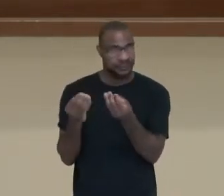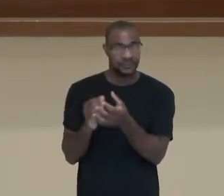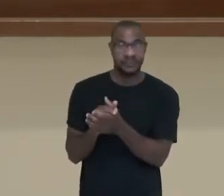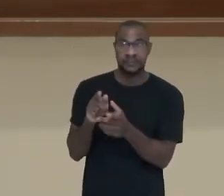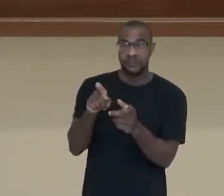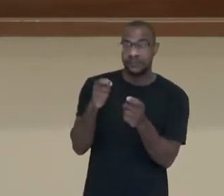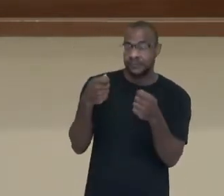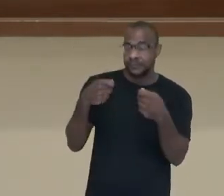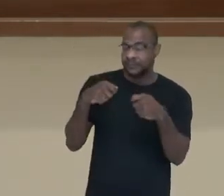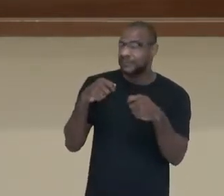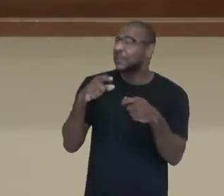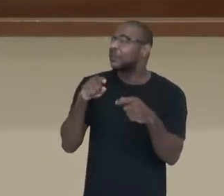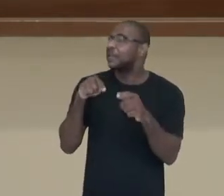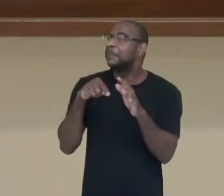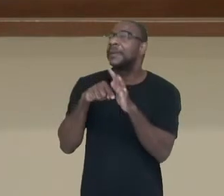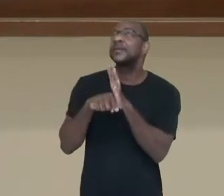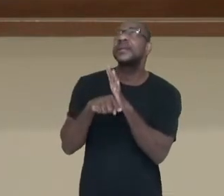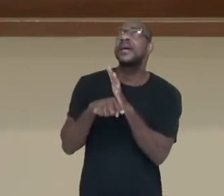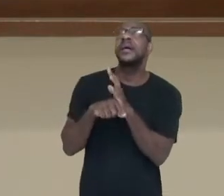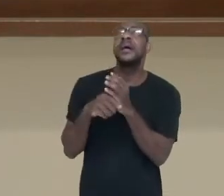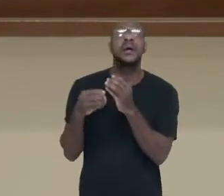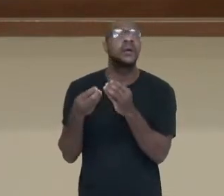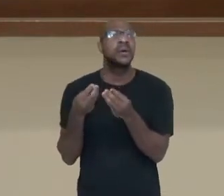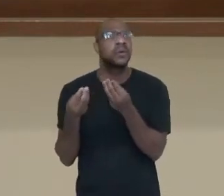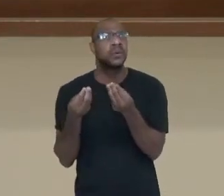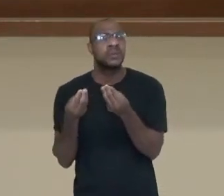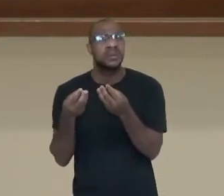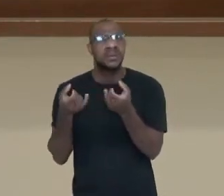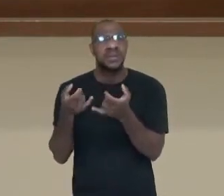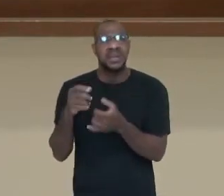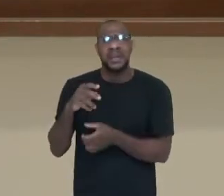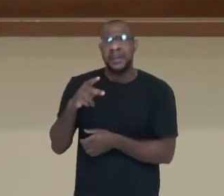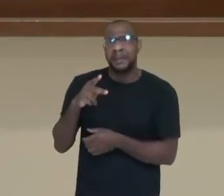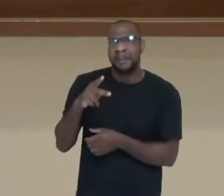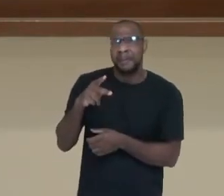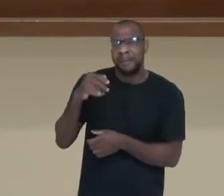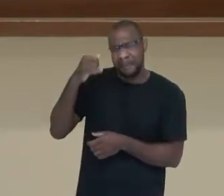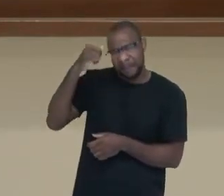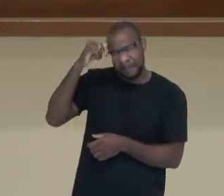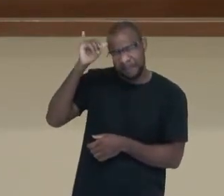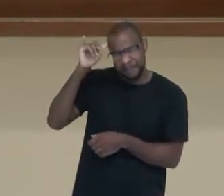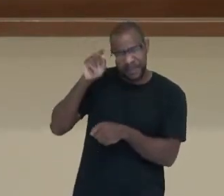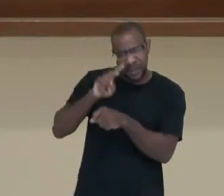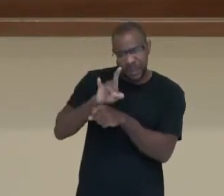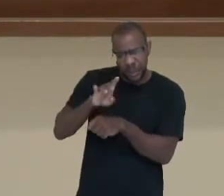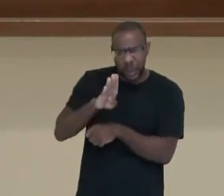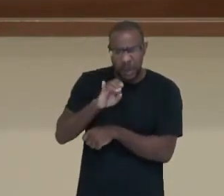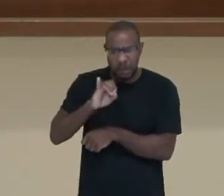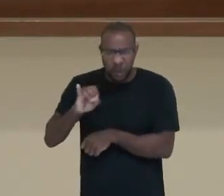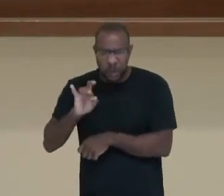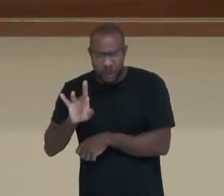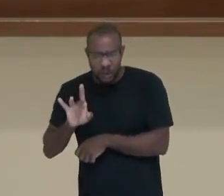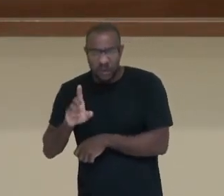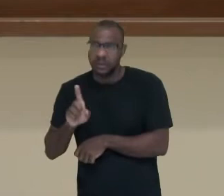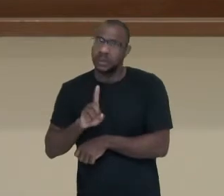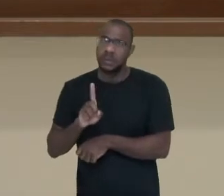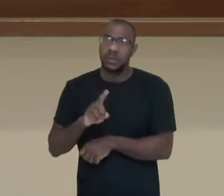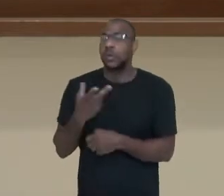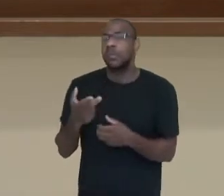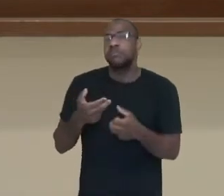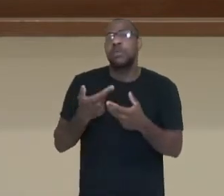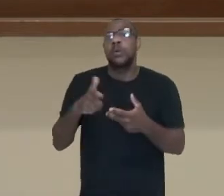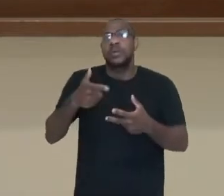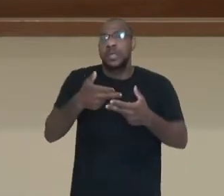deve se perguntar: quando falamos em pecuária, estamos falando apenas de boi? Outra questão: quais são os elementos que